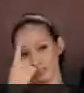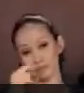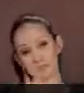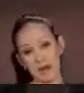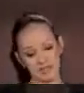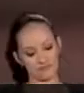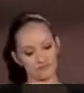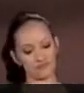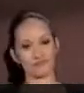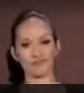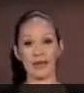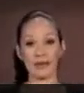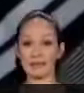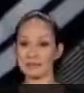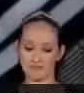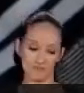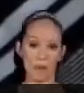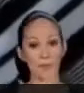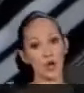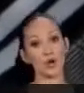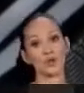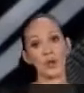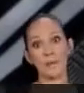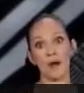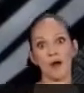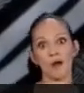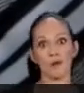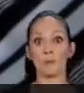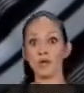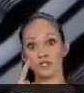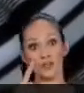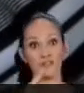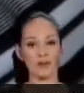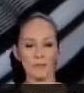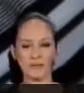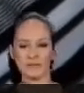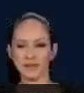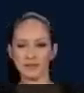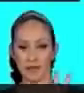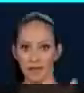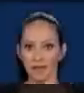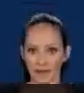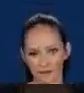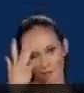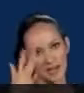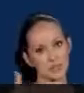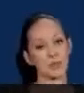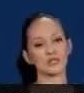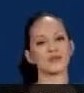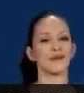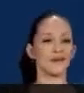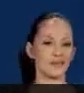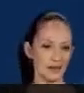desenhos mais bem feitos do que eu faria à mão. Posso, por exemplo, pegar alguma coisa da internet e colocar bem mais fácil do que num caderno. Por causa da pandemia,